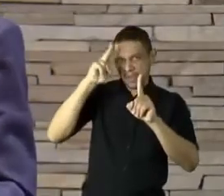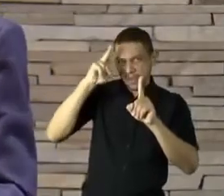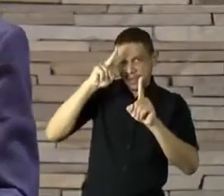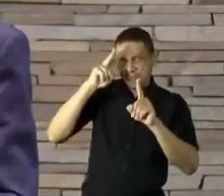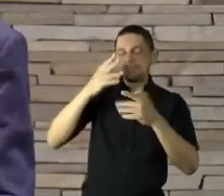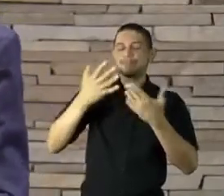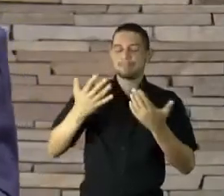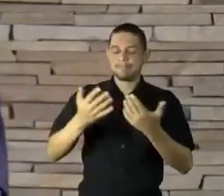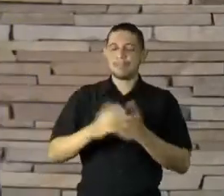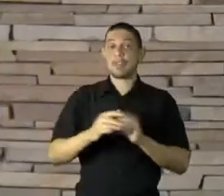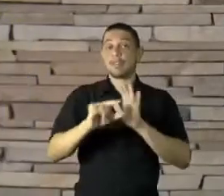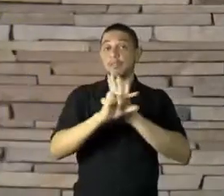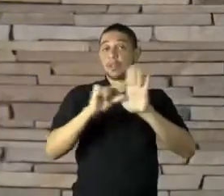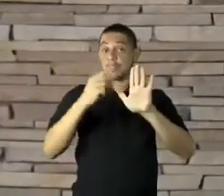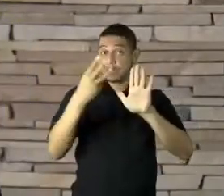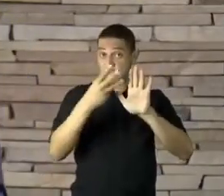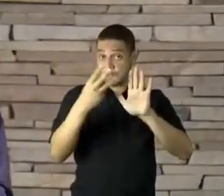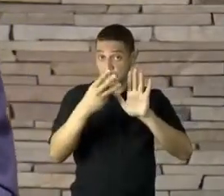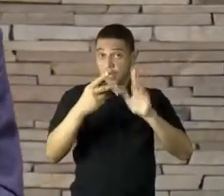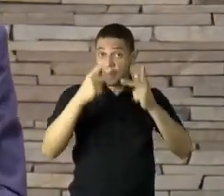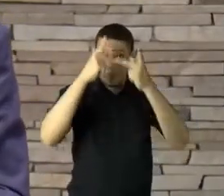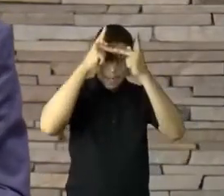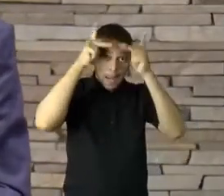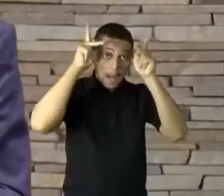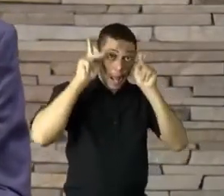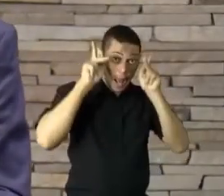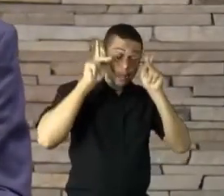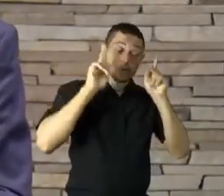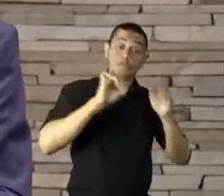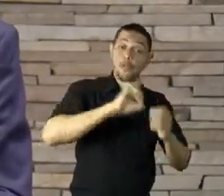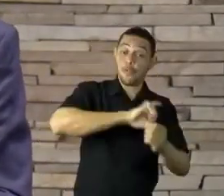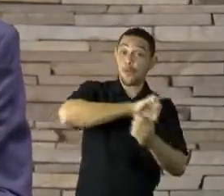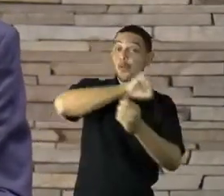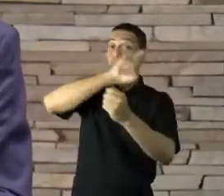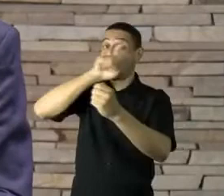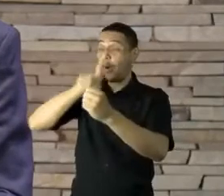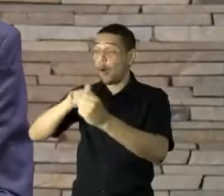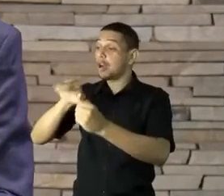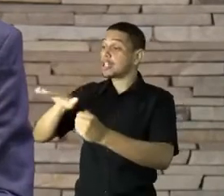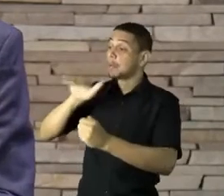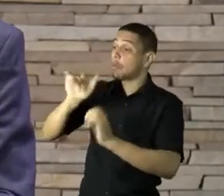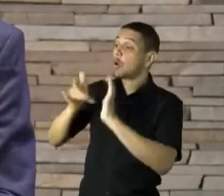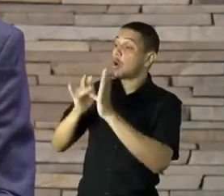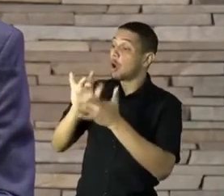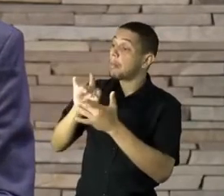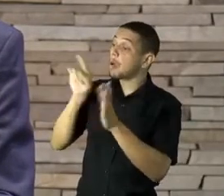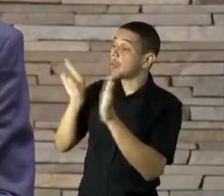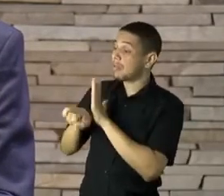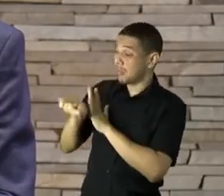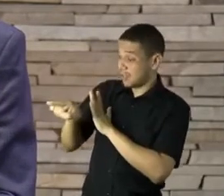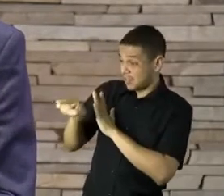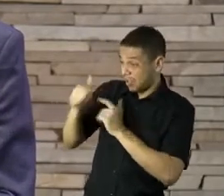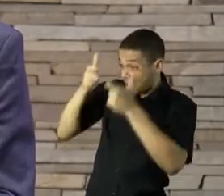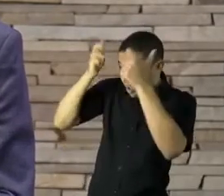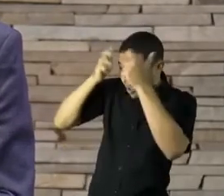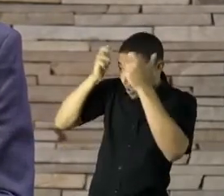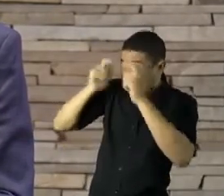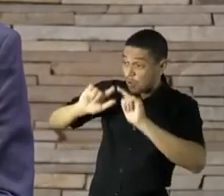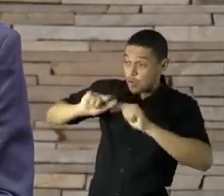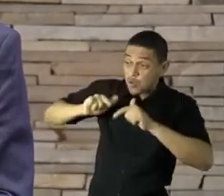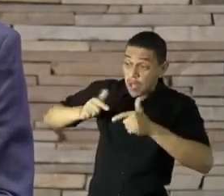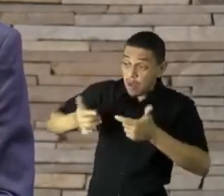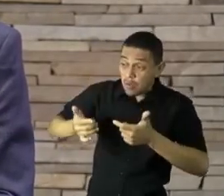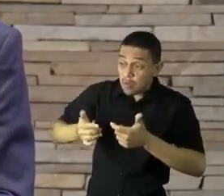33 tornou Pilatos a entrar no pretório chamou Jesus e perguntou-lhe és tu o Rei dos